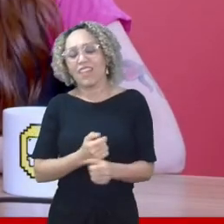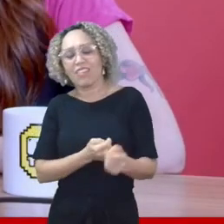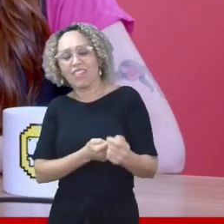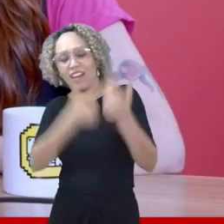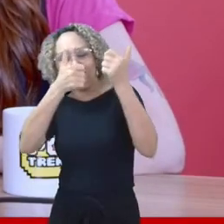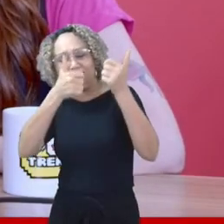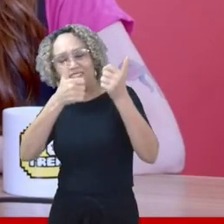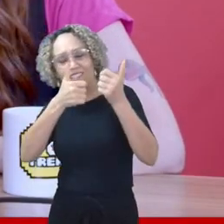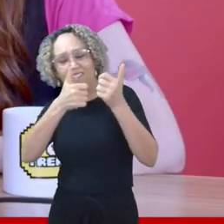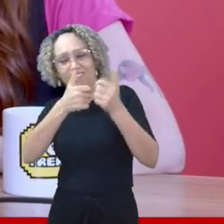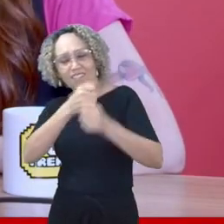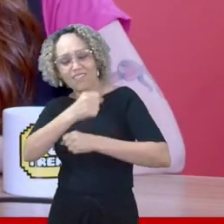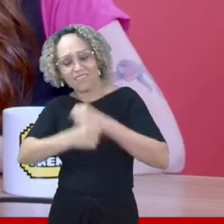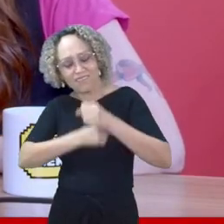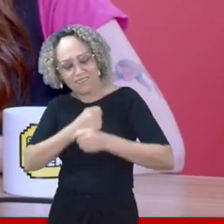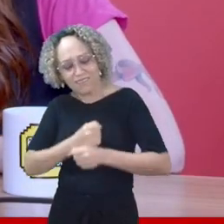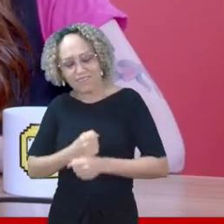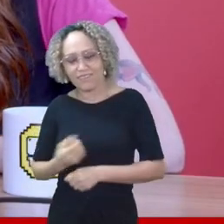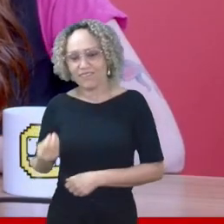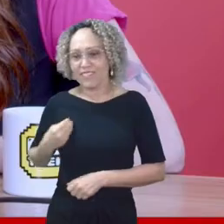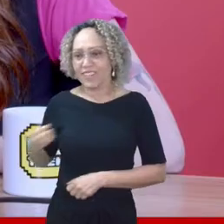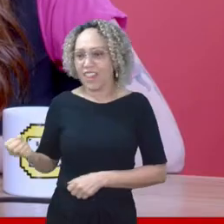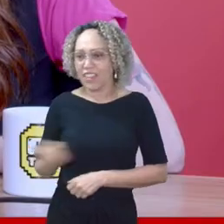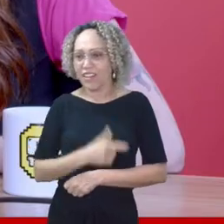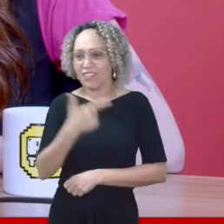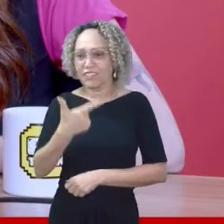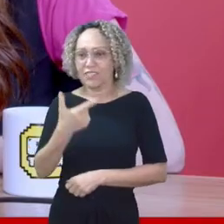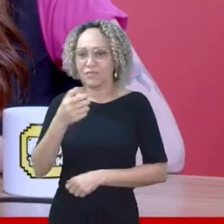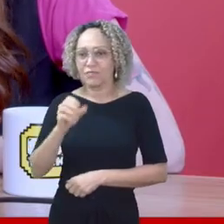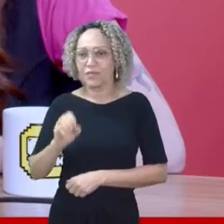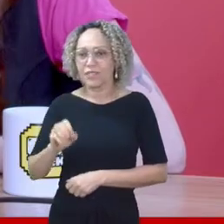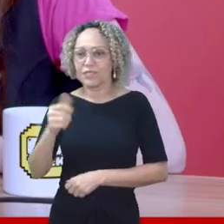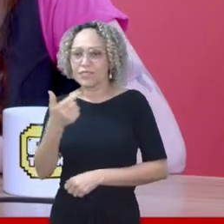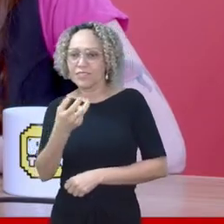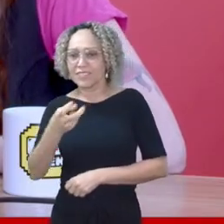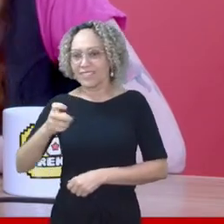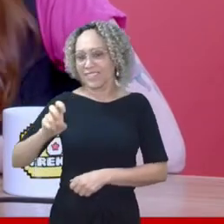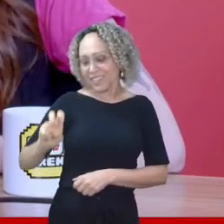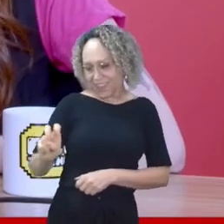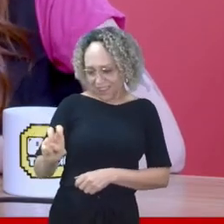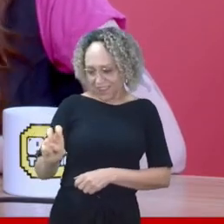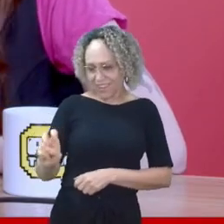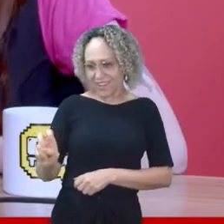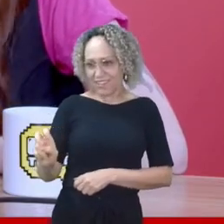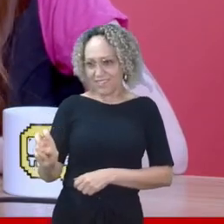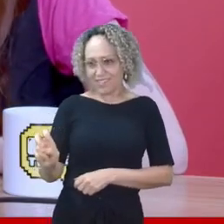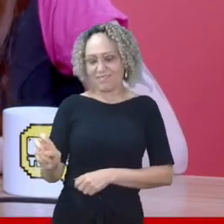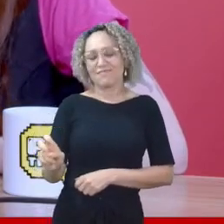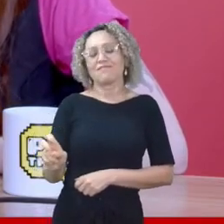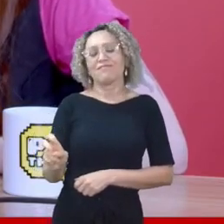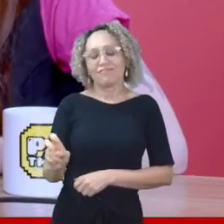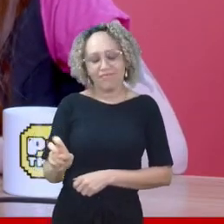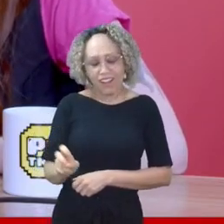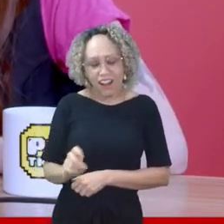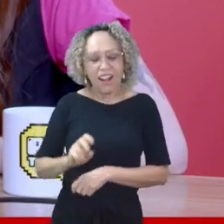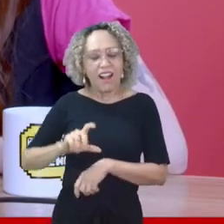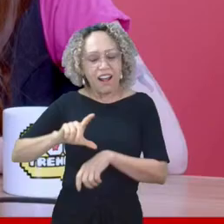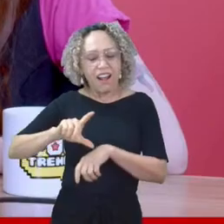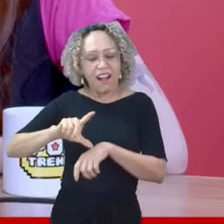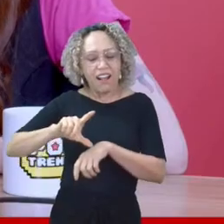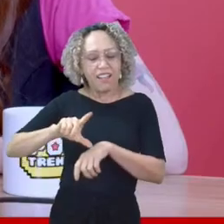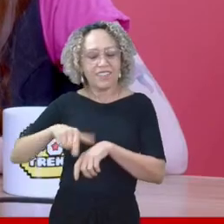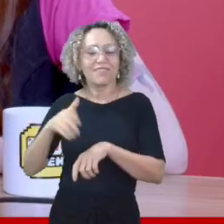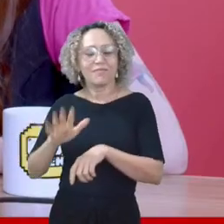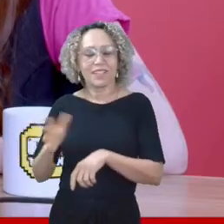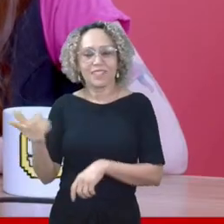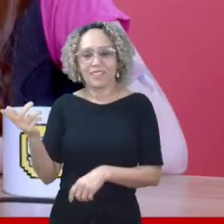nova. Exatamente. 2025 chegou, gente. Tarda, mas não falha. Tarda, mas não vai. Que seja um ano de